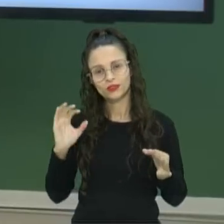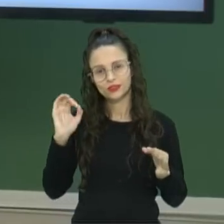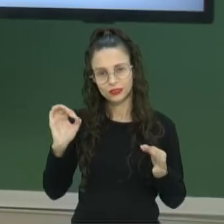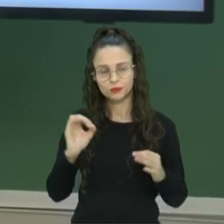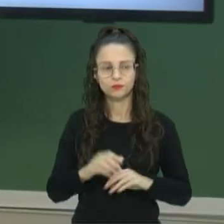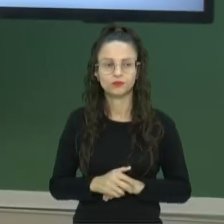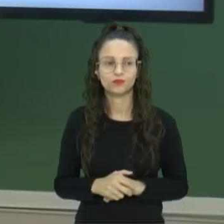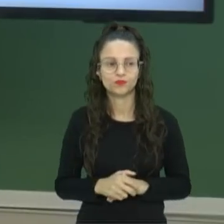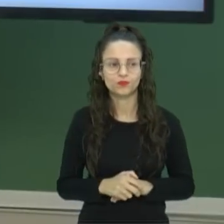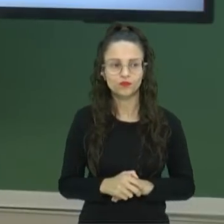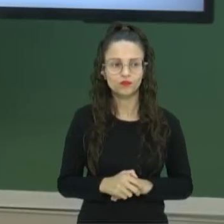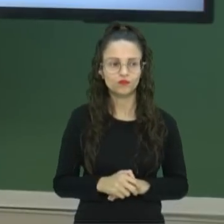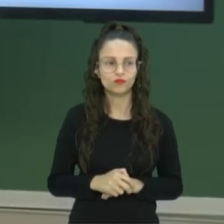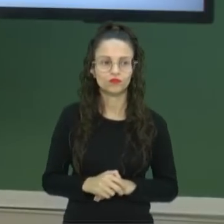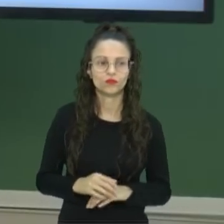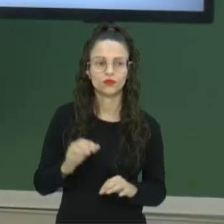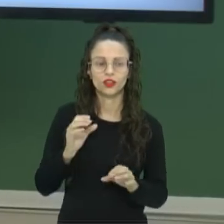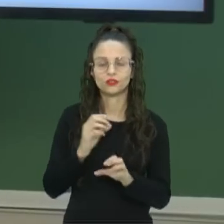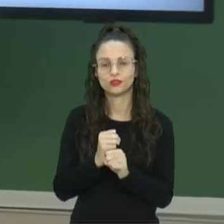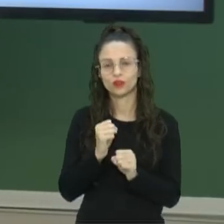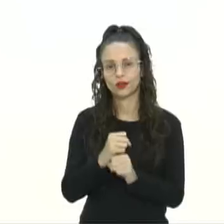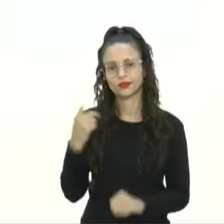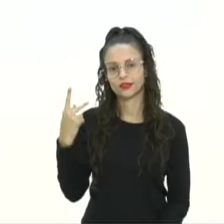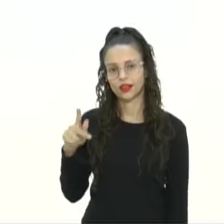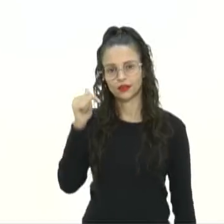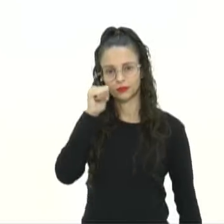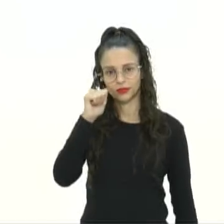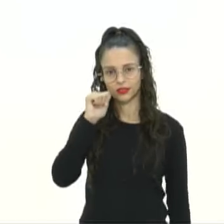tiver. Então, aqui a nota da Celina foi de